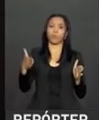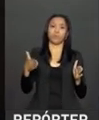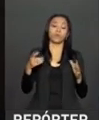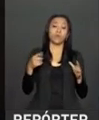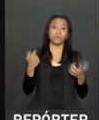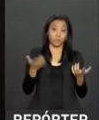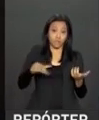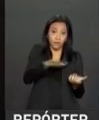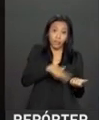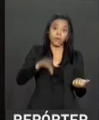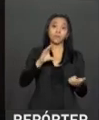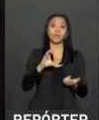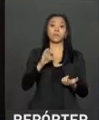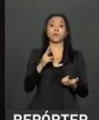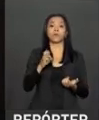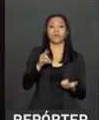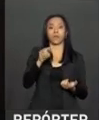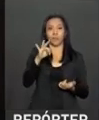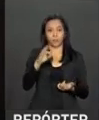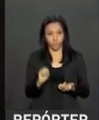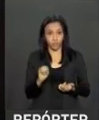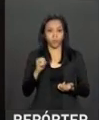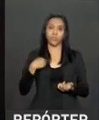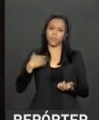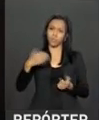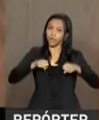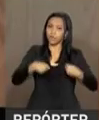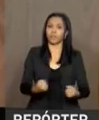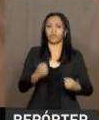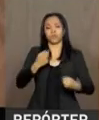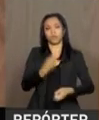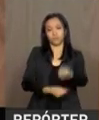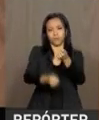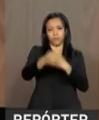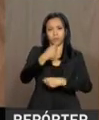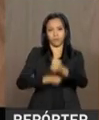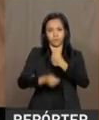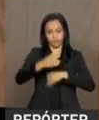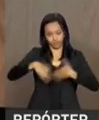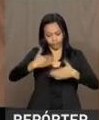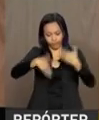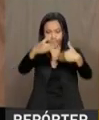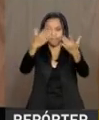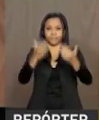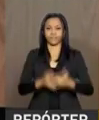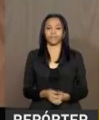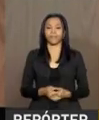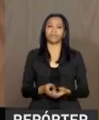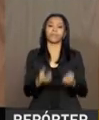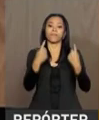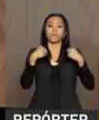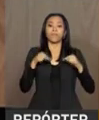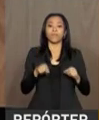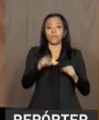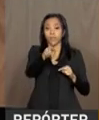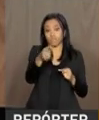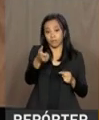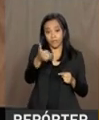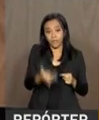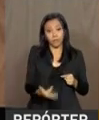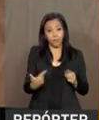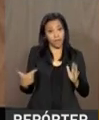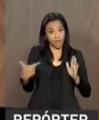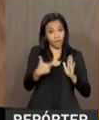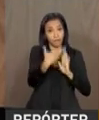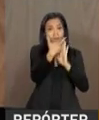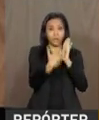facilitar o acesso dos investidores a esse mercado. Esse relatório me parece que é extremamente